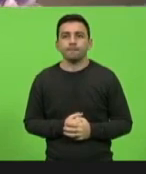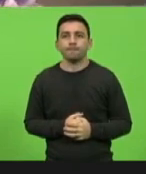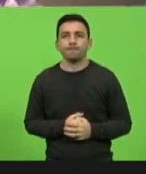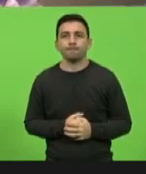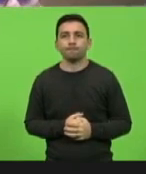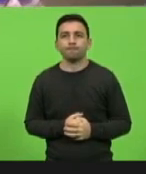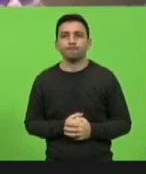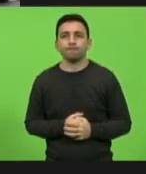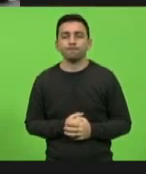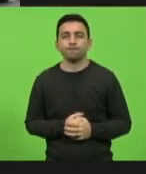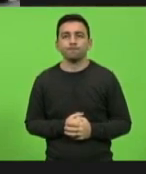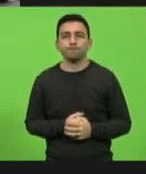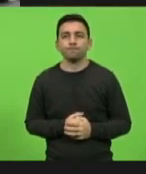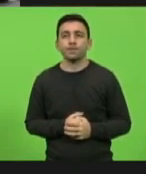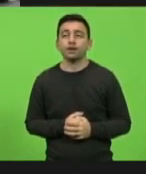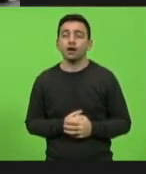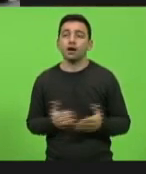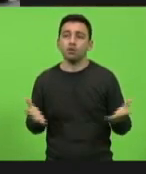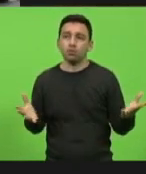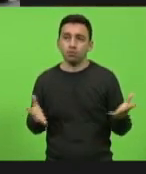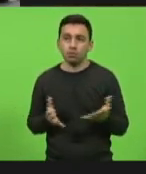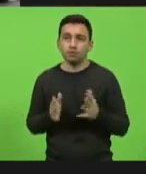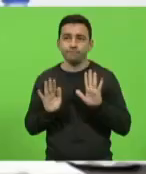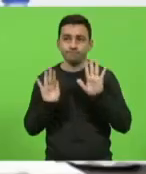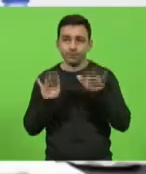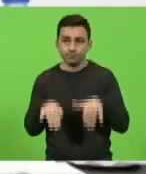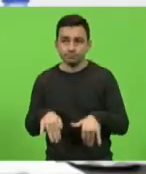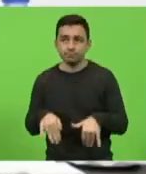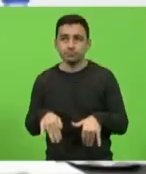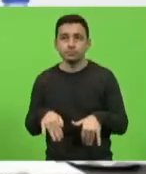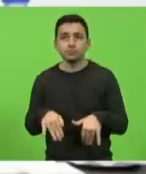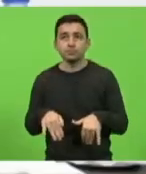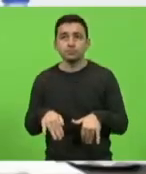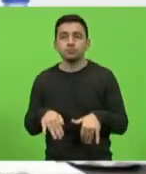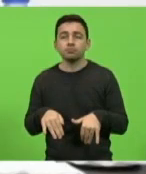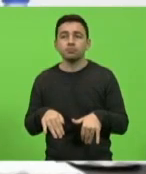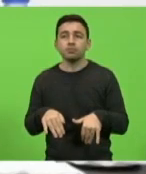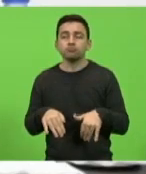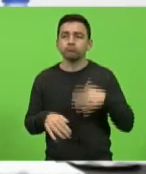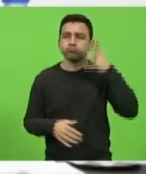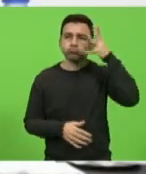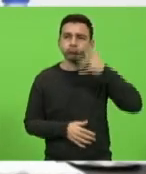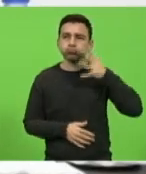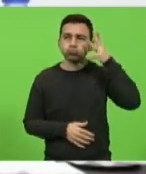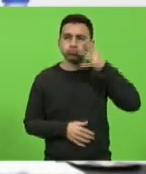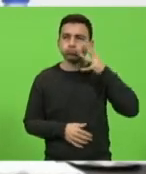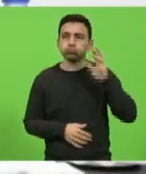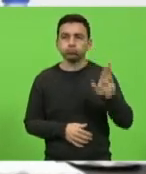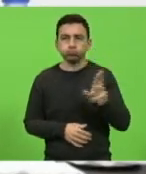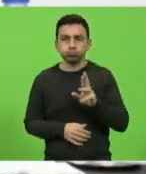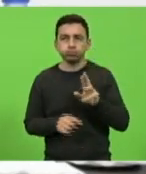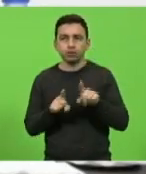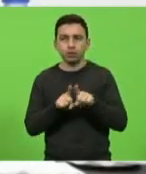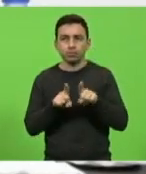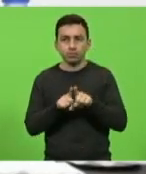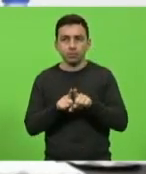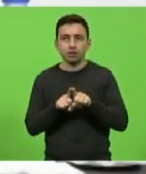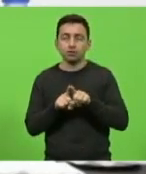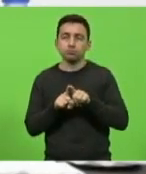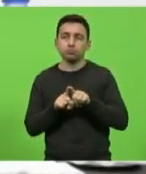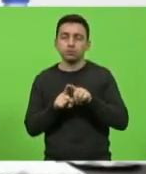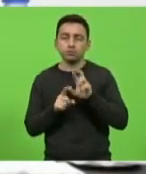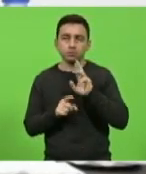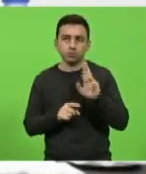por sua participação. Então, concluímos a fase das sustentações orais com réplica e tréplica, e